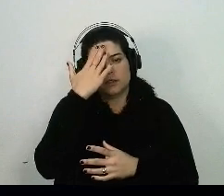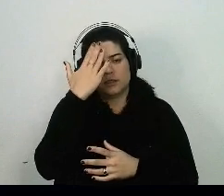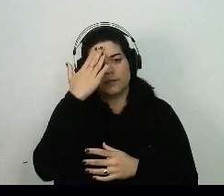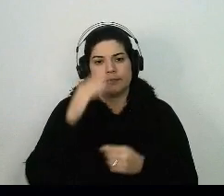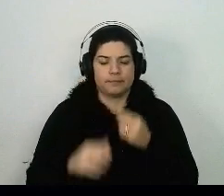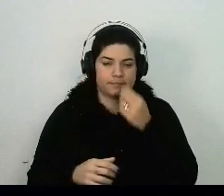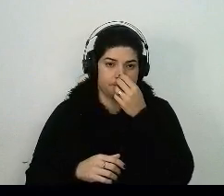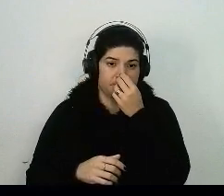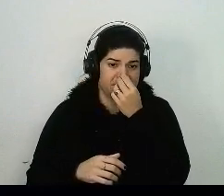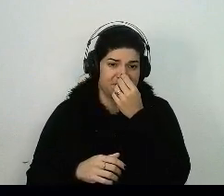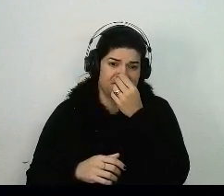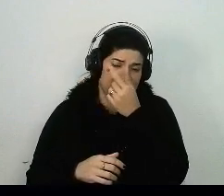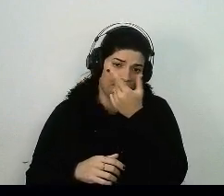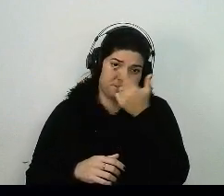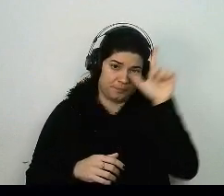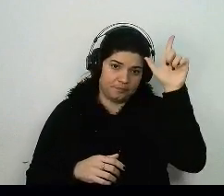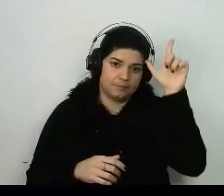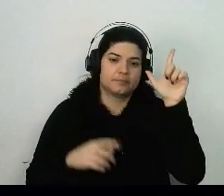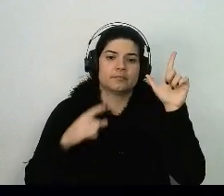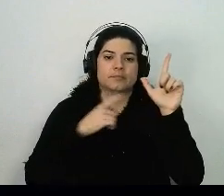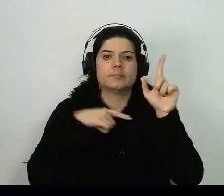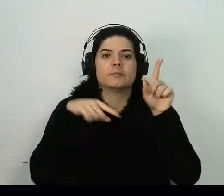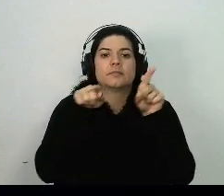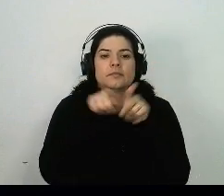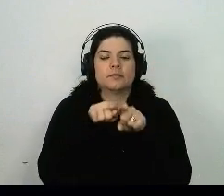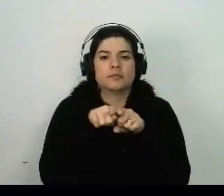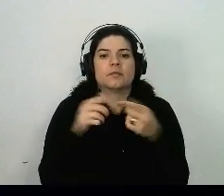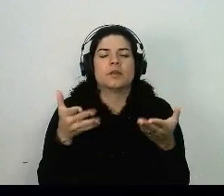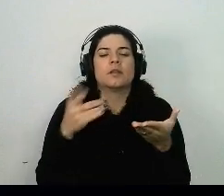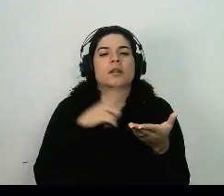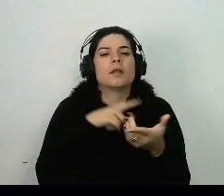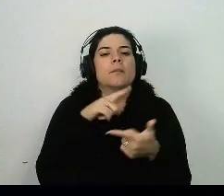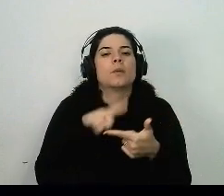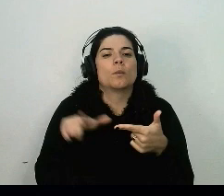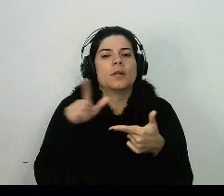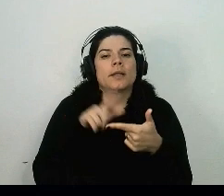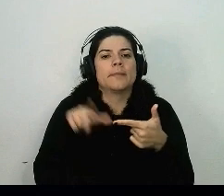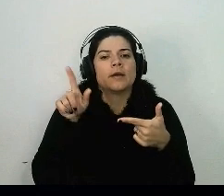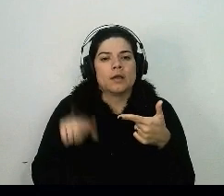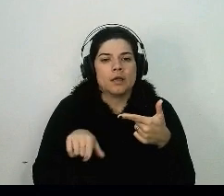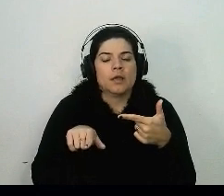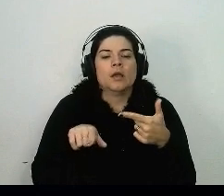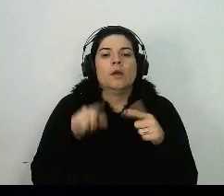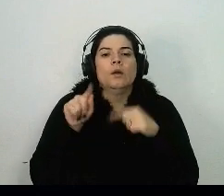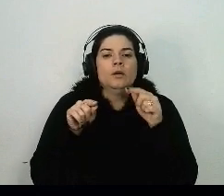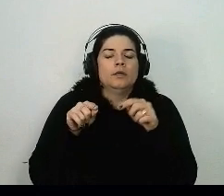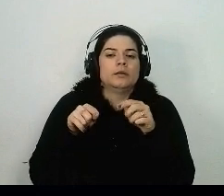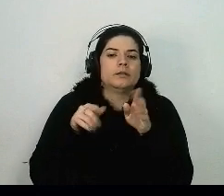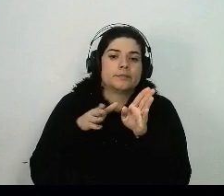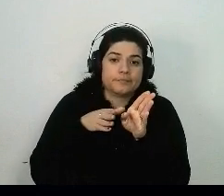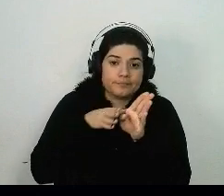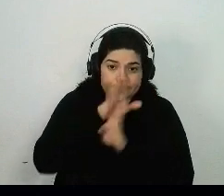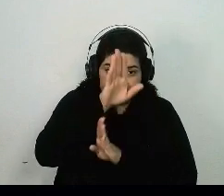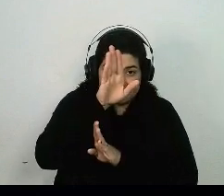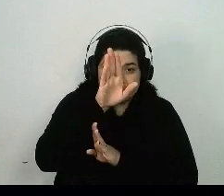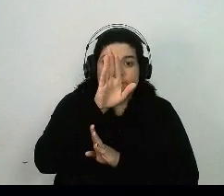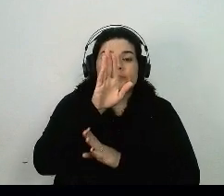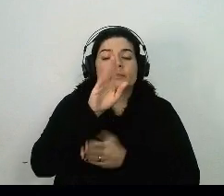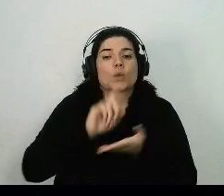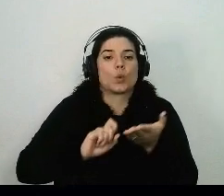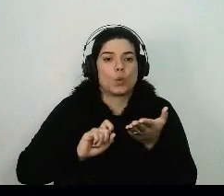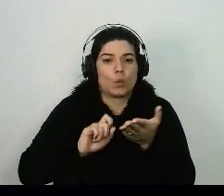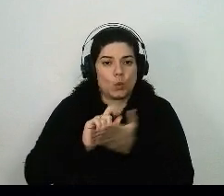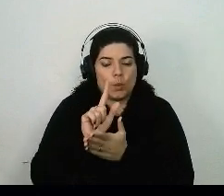Outras coisas, né? A gente tem hoje o problema, por exemplo, das recomendações de compra em face